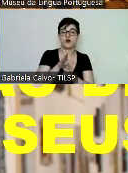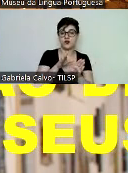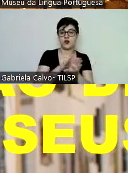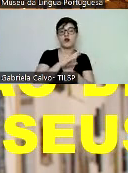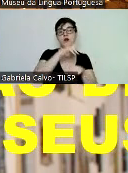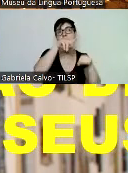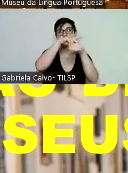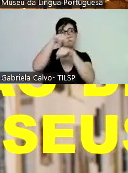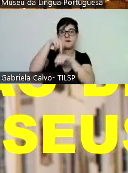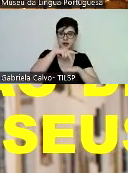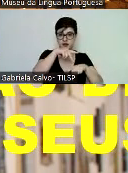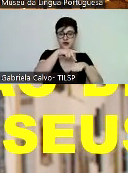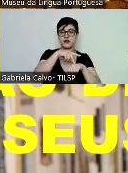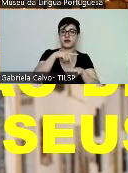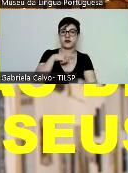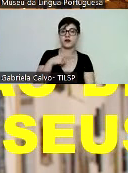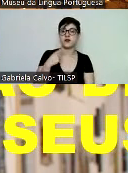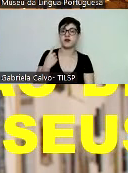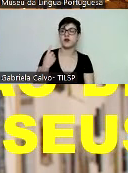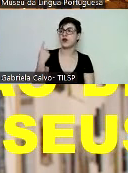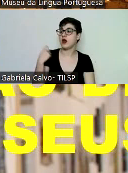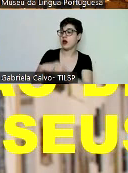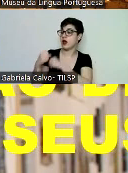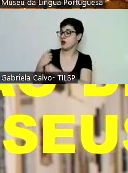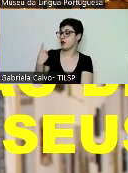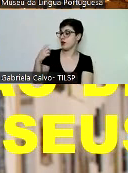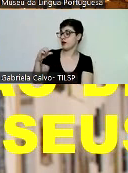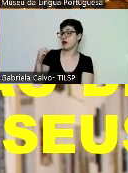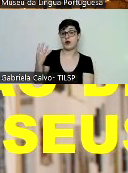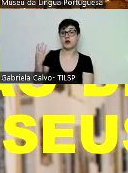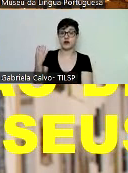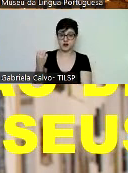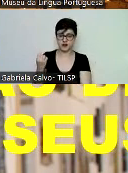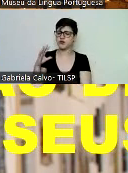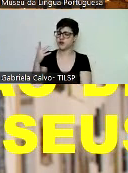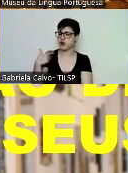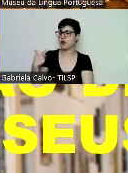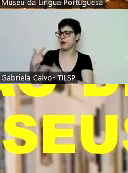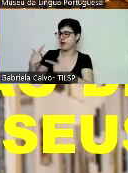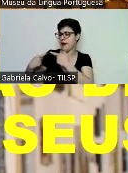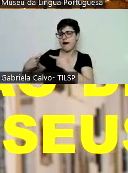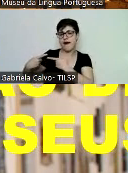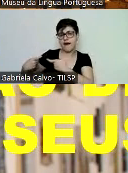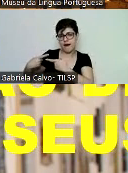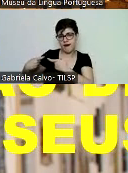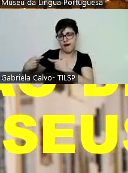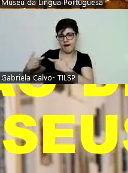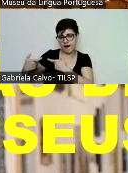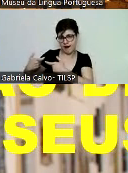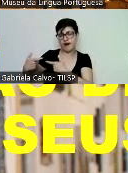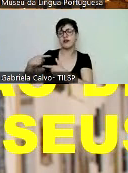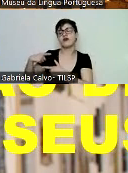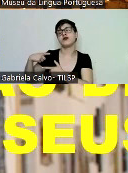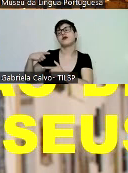conselho criado em 1946 no pós-guerra muito em função dos danos das coleções dentro do contexto